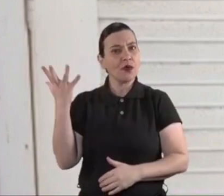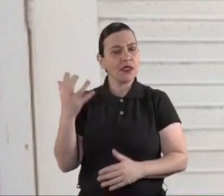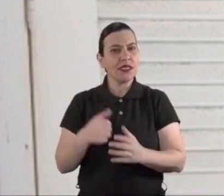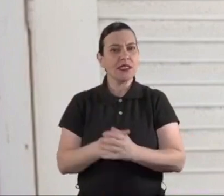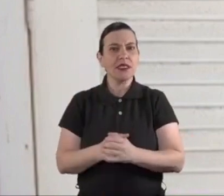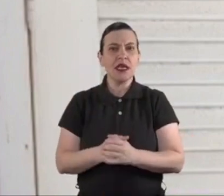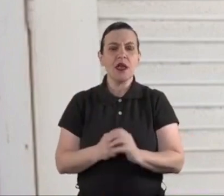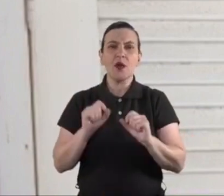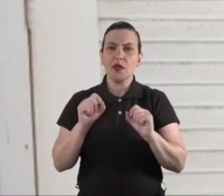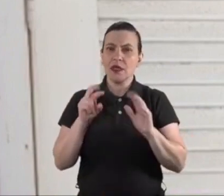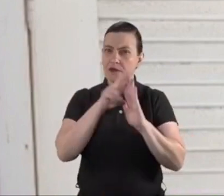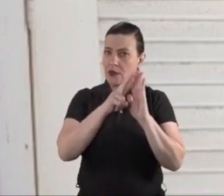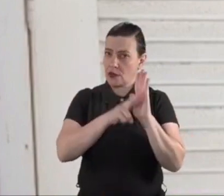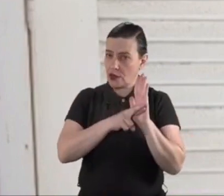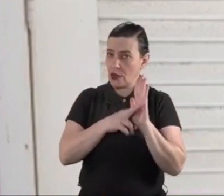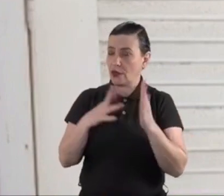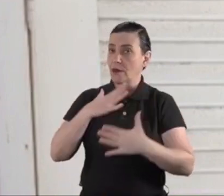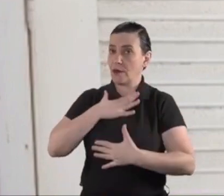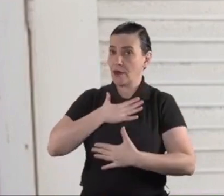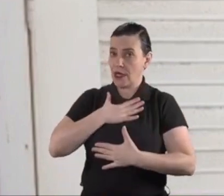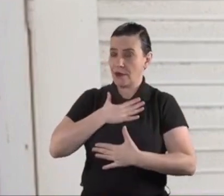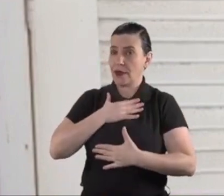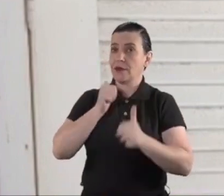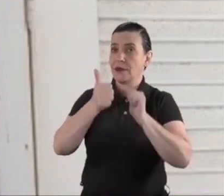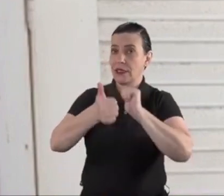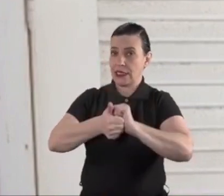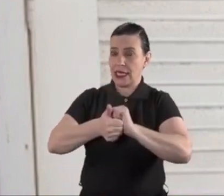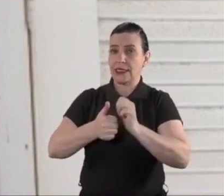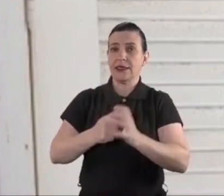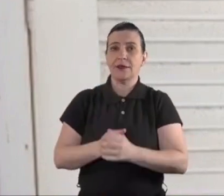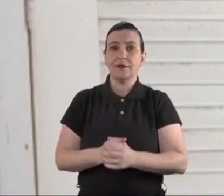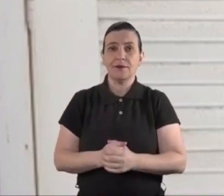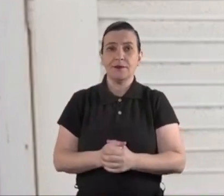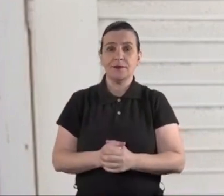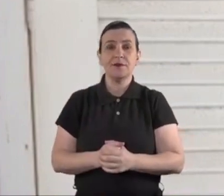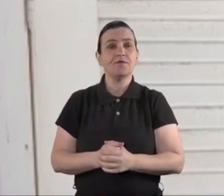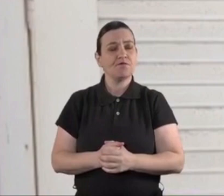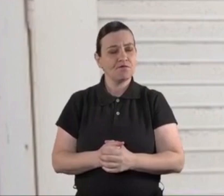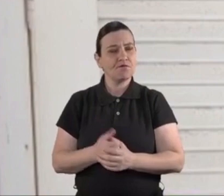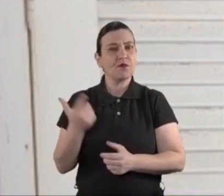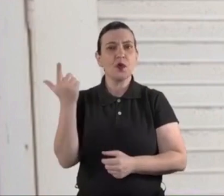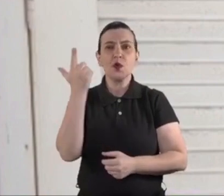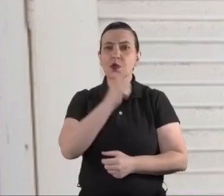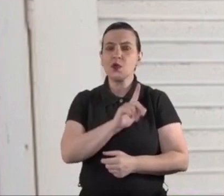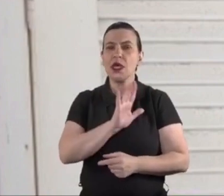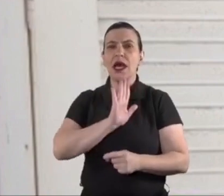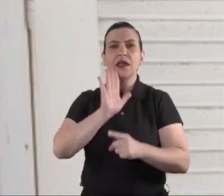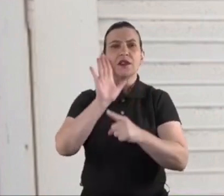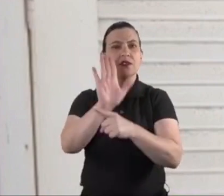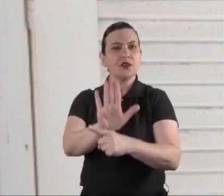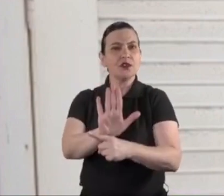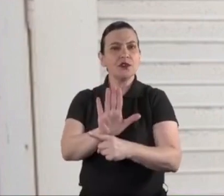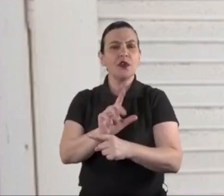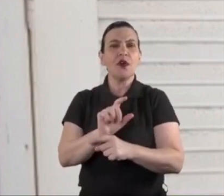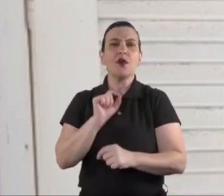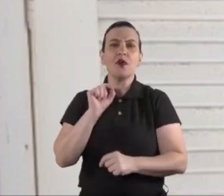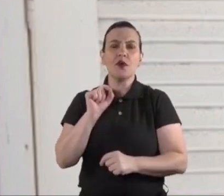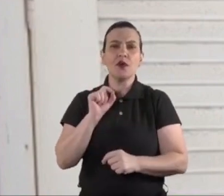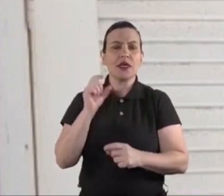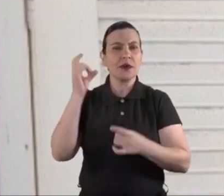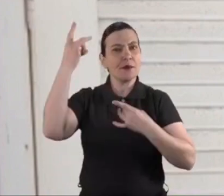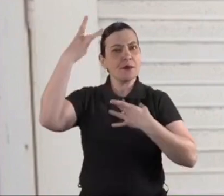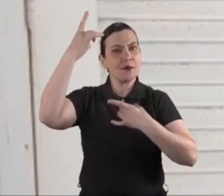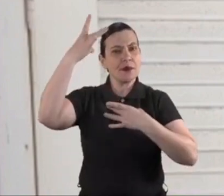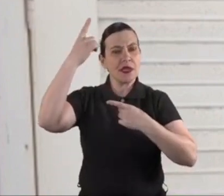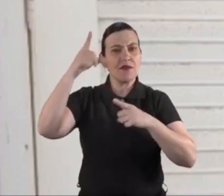foi feito um protocolo para mim, como atleta, e com isso me ajudou bastante na minha performance